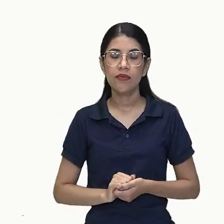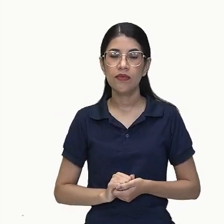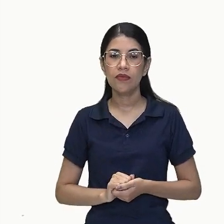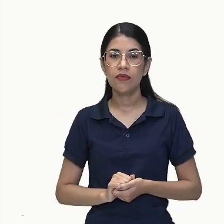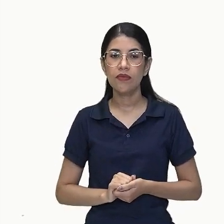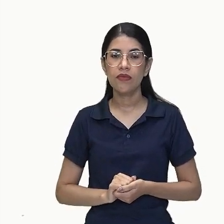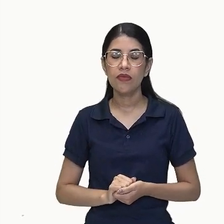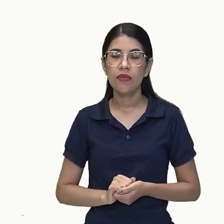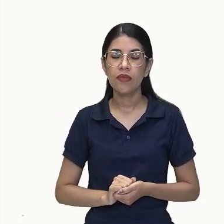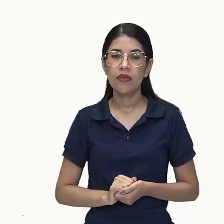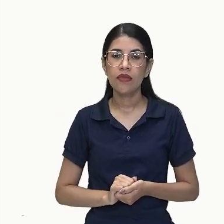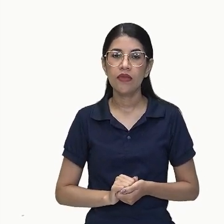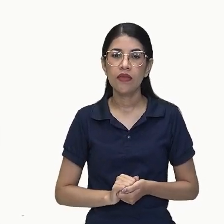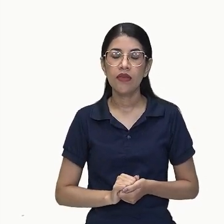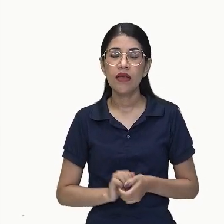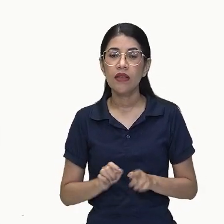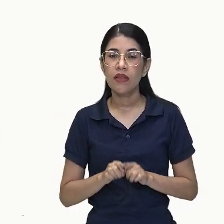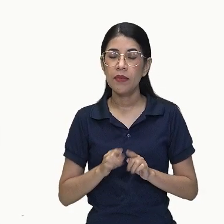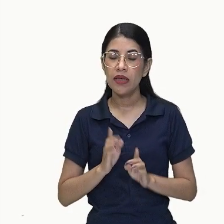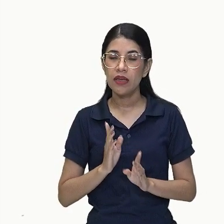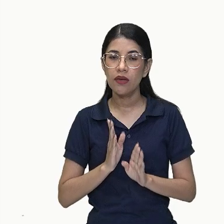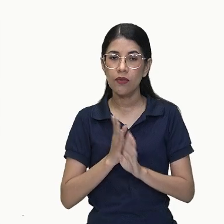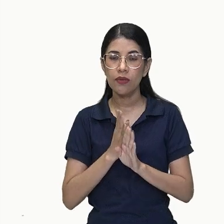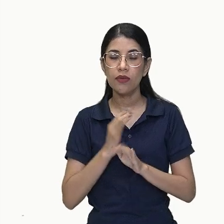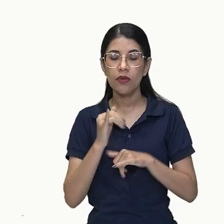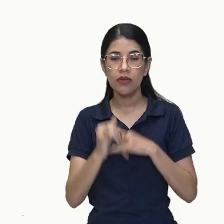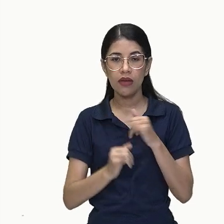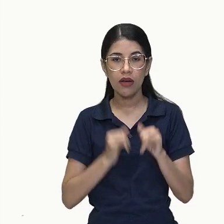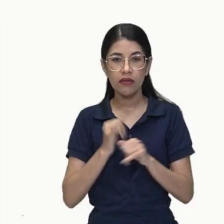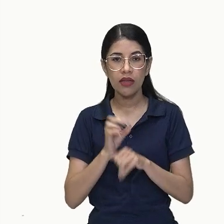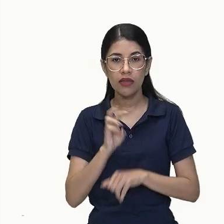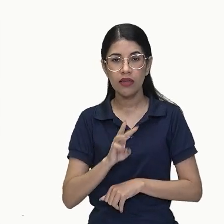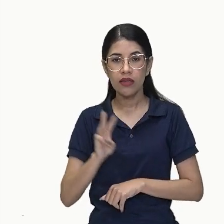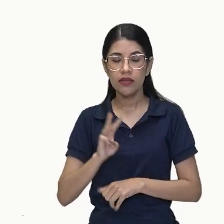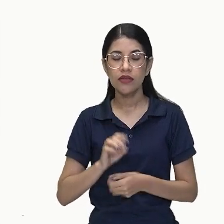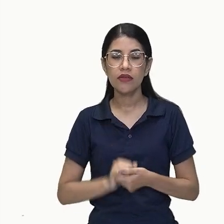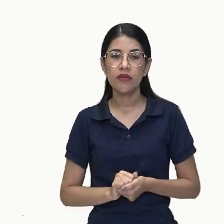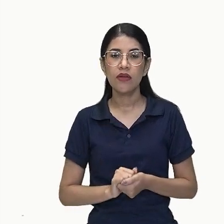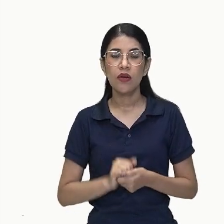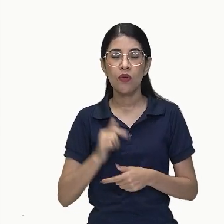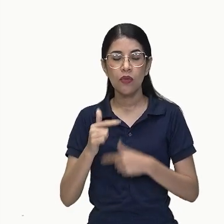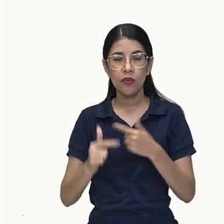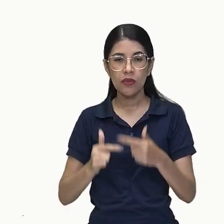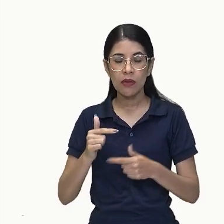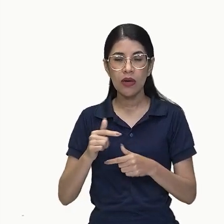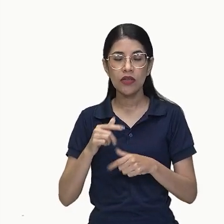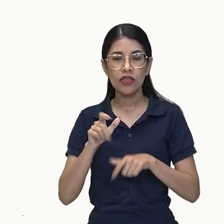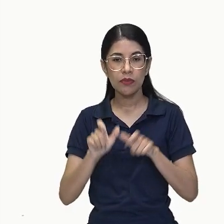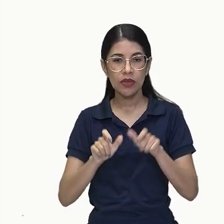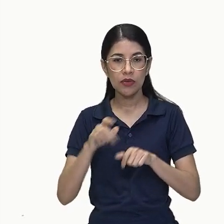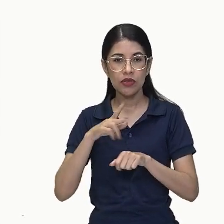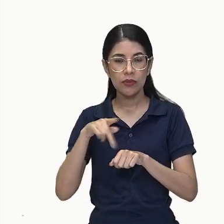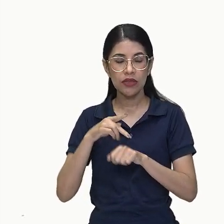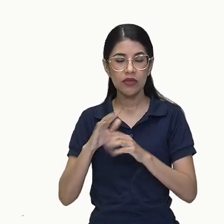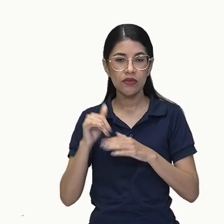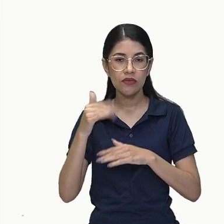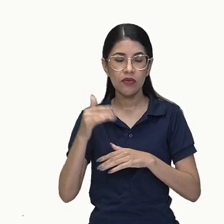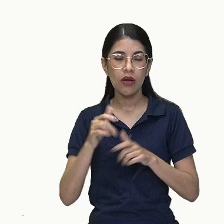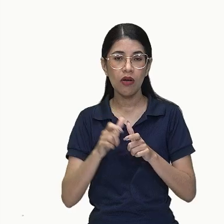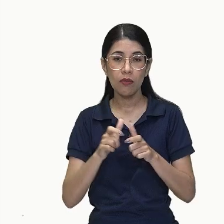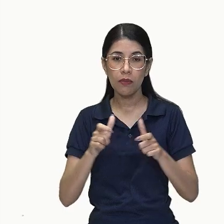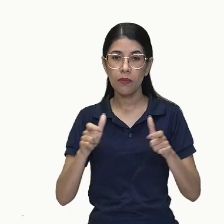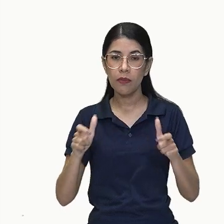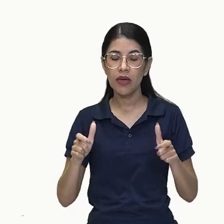Outra notícia aí retirada dos nossos portais, ó. A força de trabalho estrangeira cresce no mercado formal. Então, houve